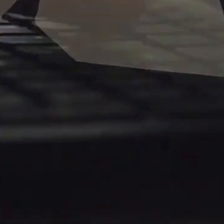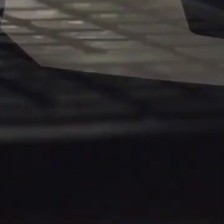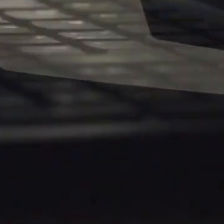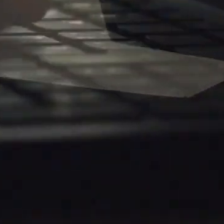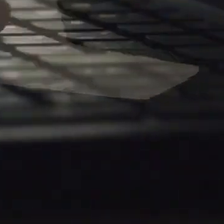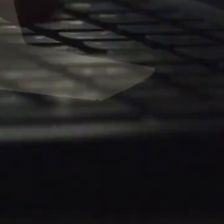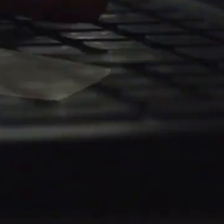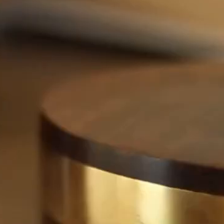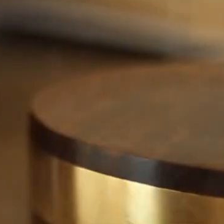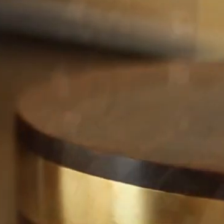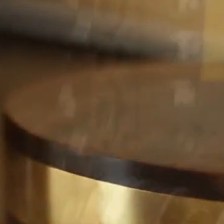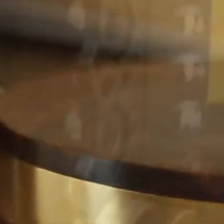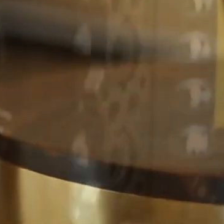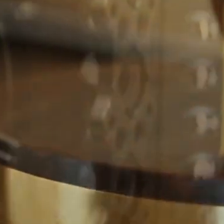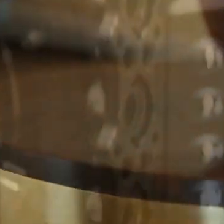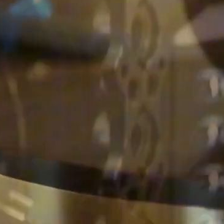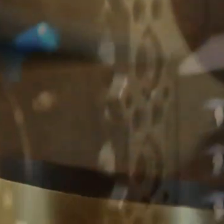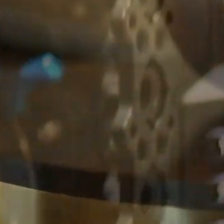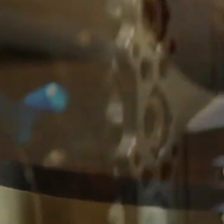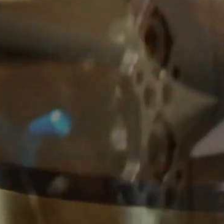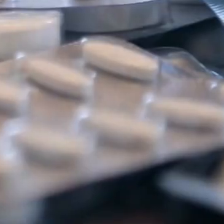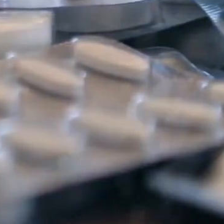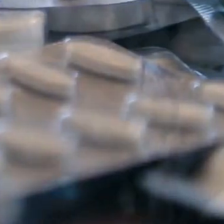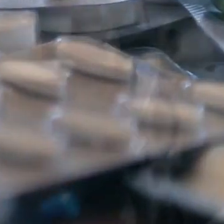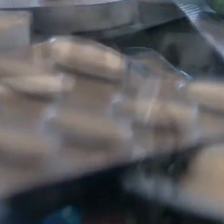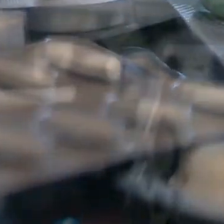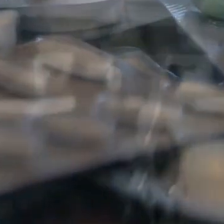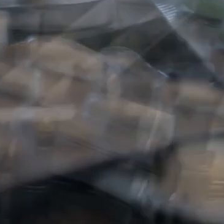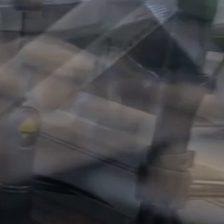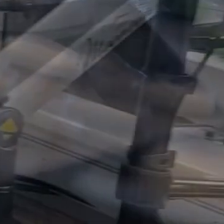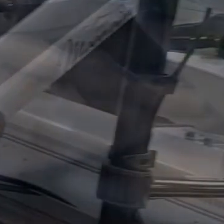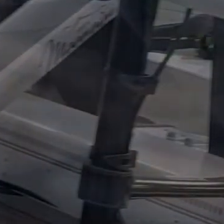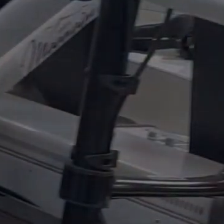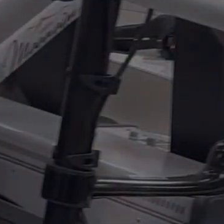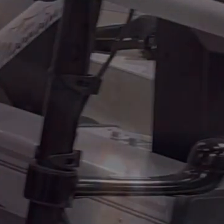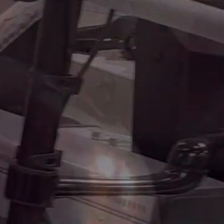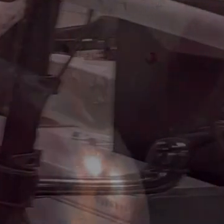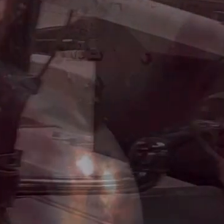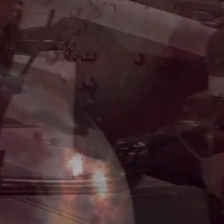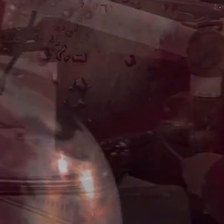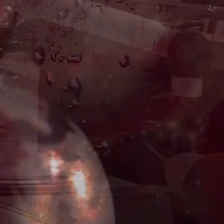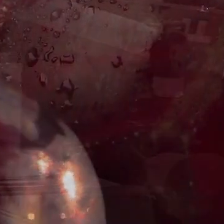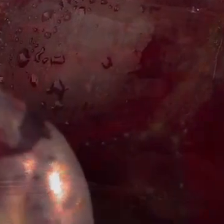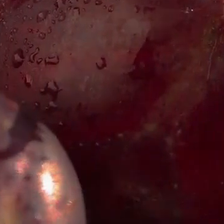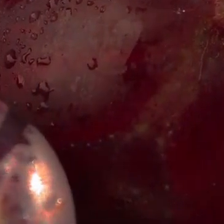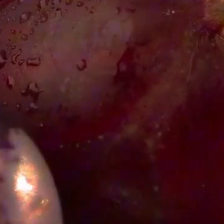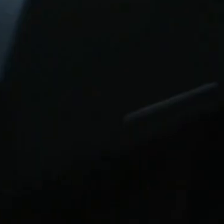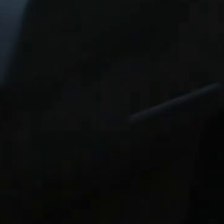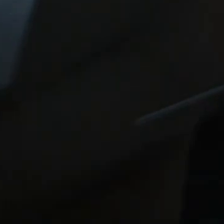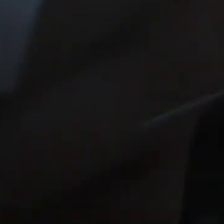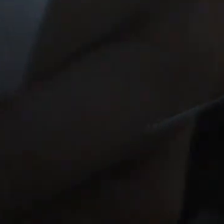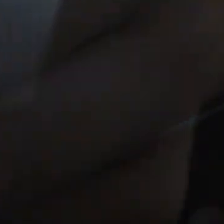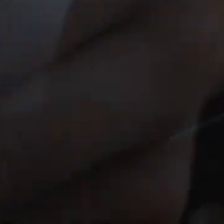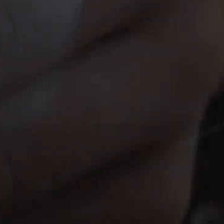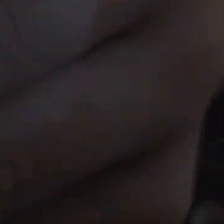Está entrando no ar. Você precisa saber. Muitas dicas para o seu dia a dia.